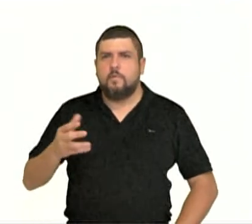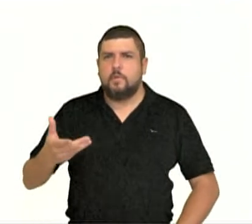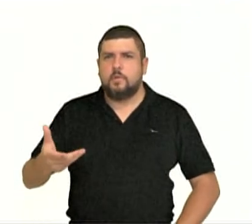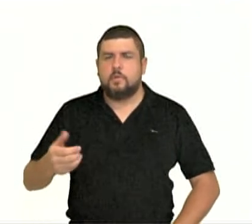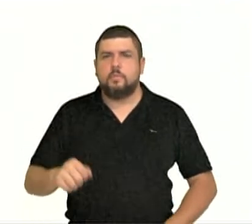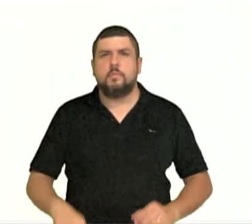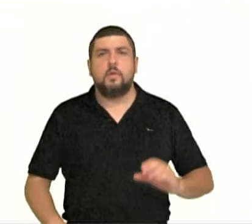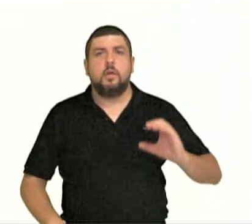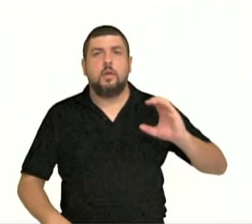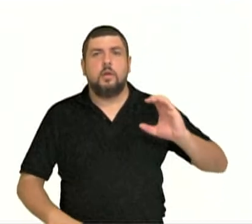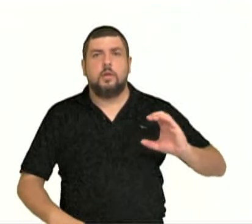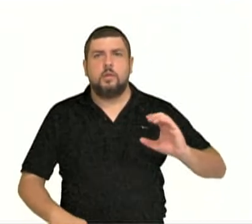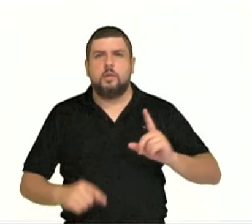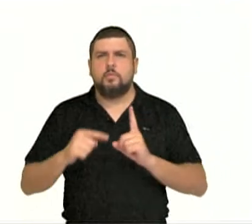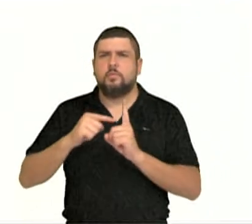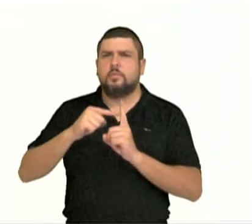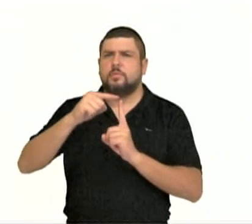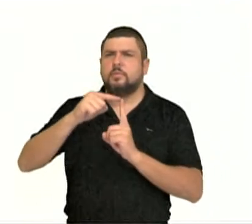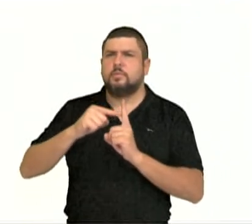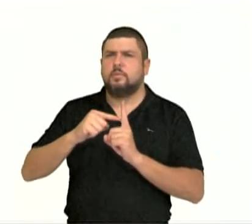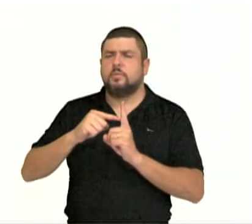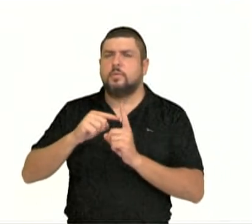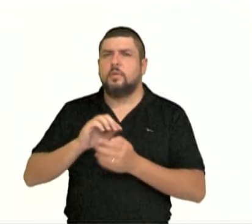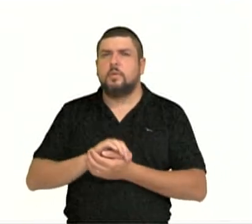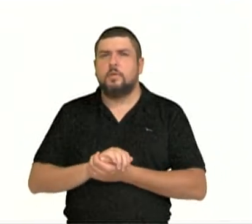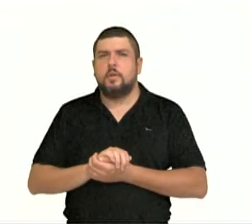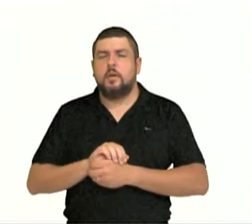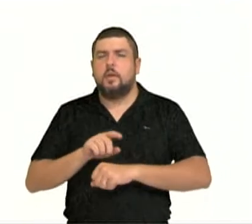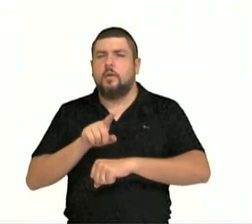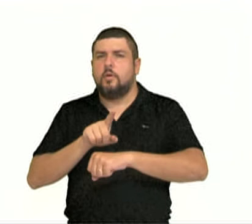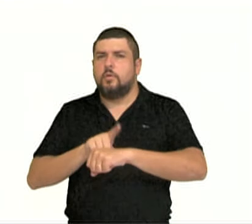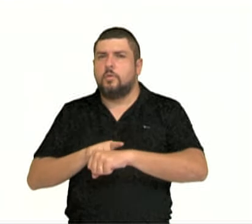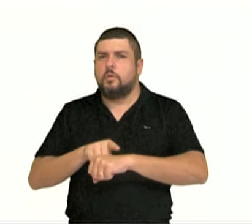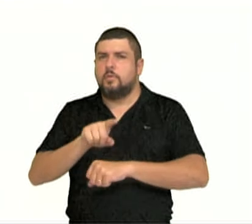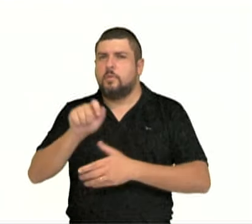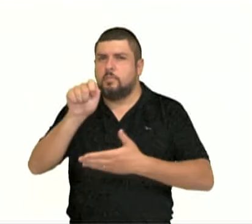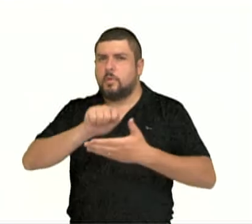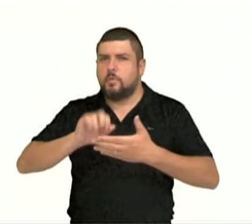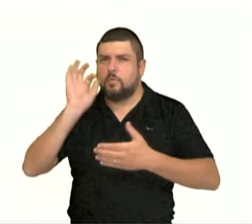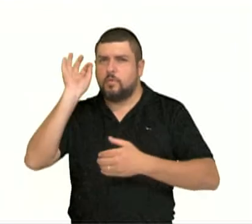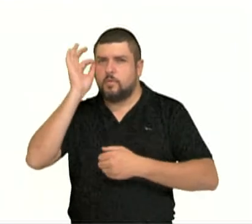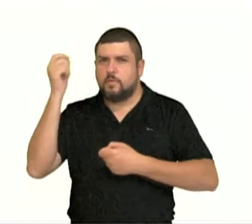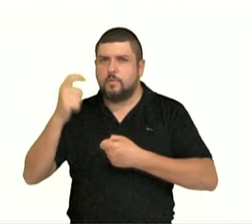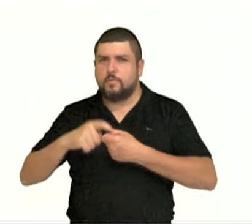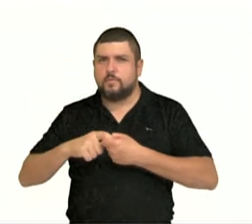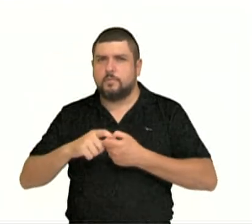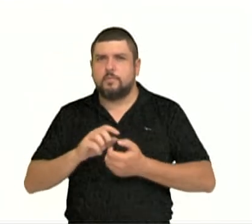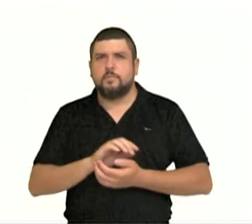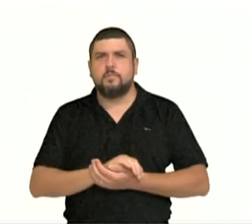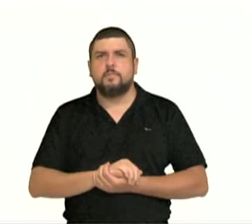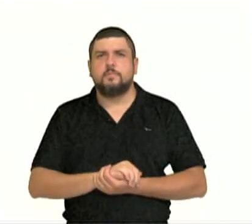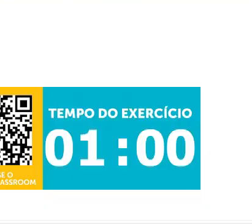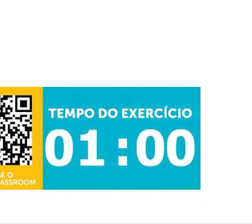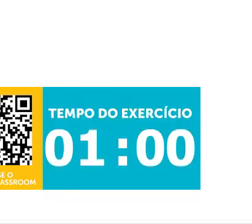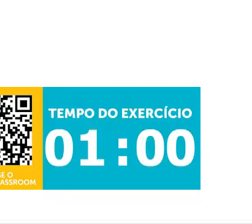ou item C, a temperatura? Eu vou dar um tempinho para vocês resolverem isso, daqui a pouco a gente volta a discutir.